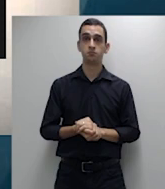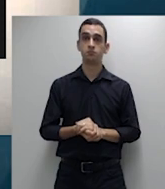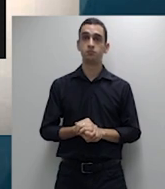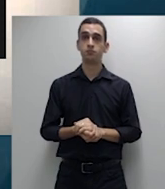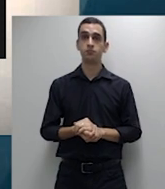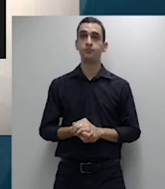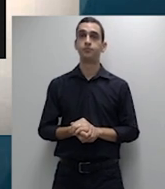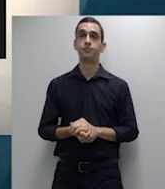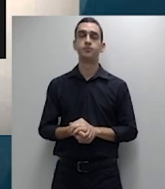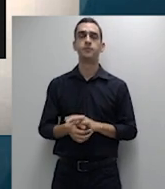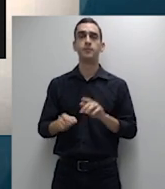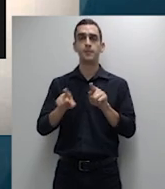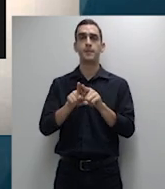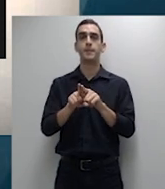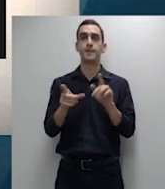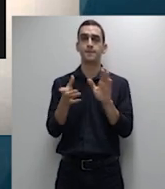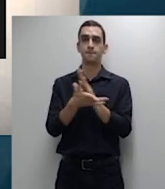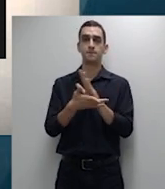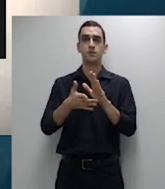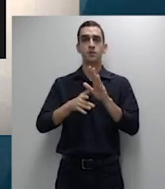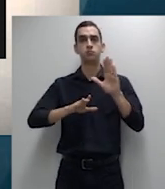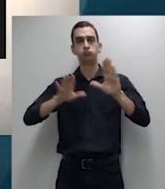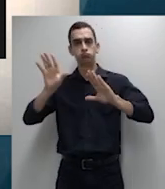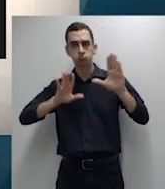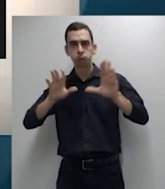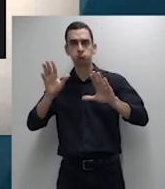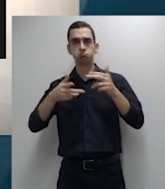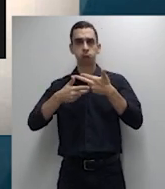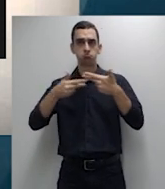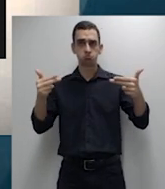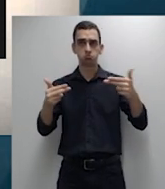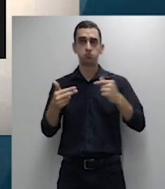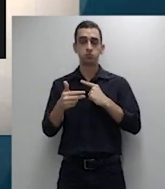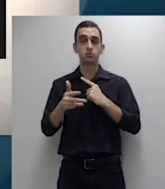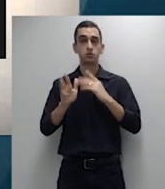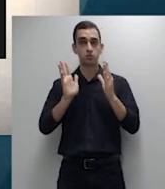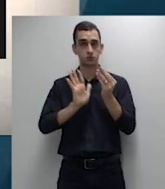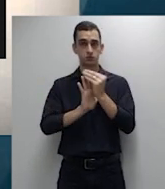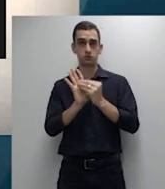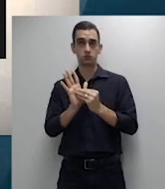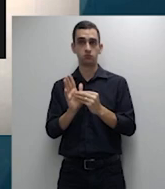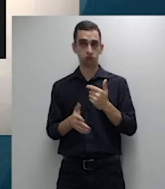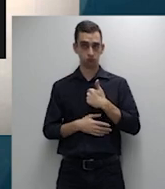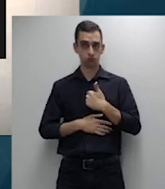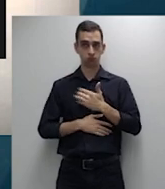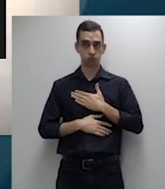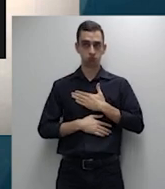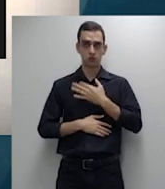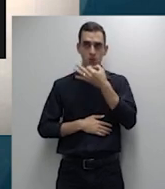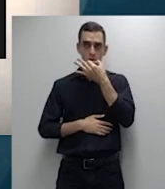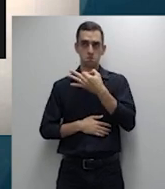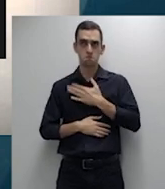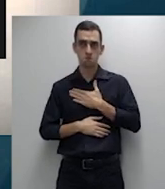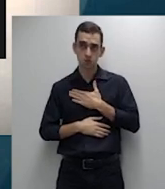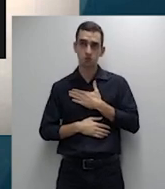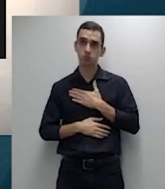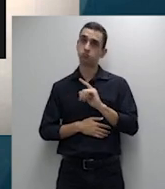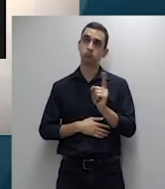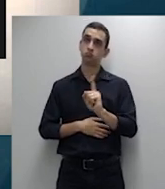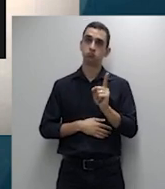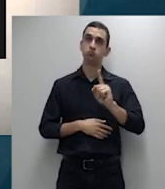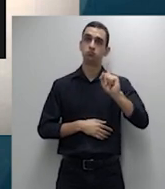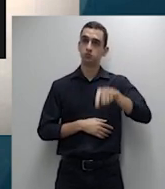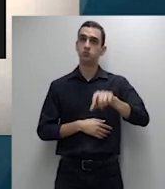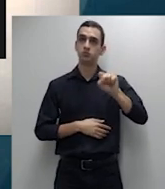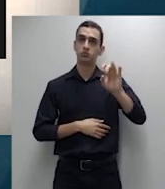Tocantins se referia pode até não é meu pode até tribo isso a decisão do